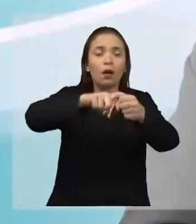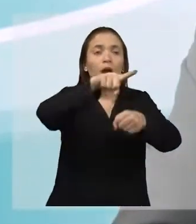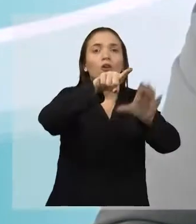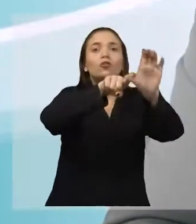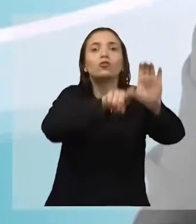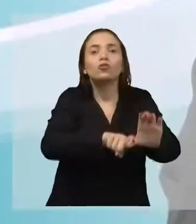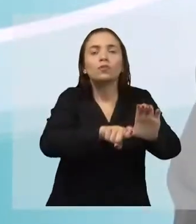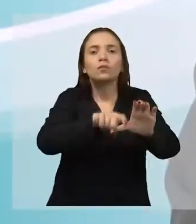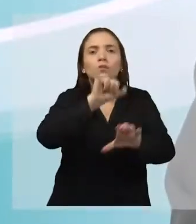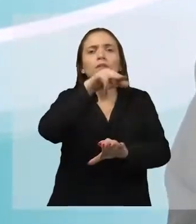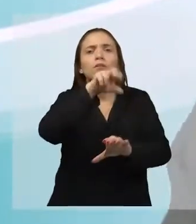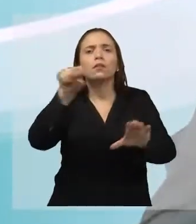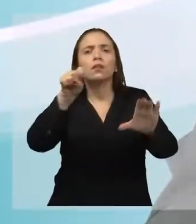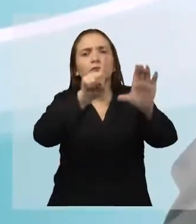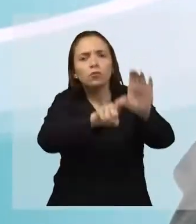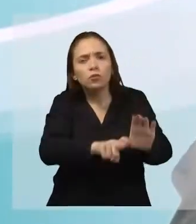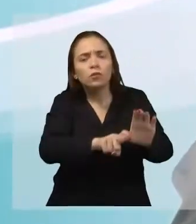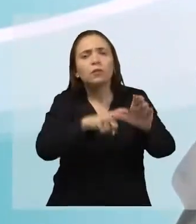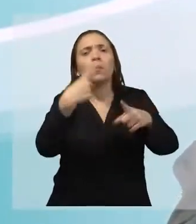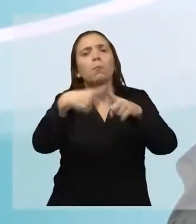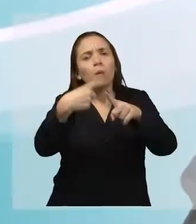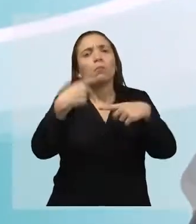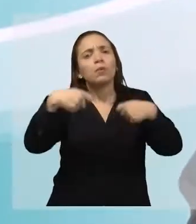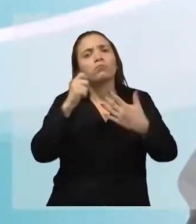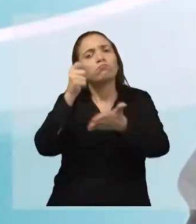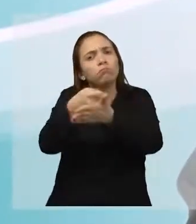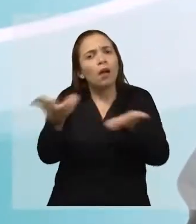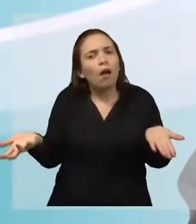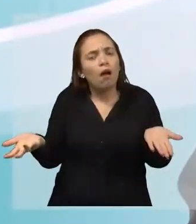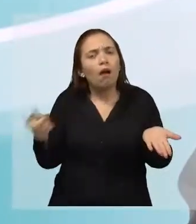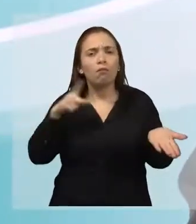Então, nós tínhamos uma situação que, se